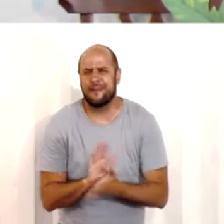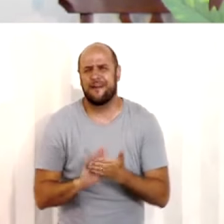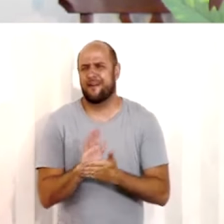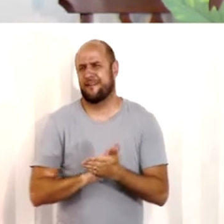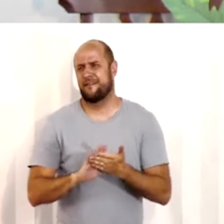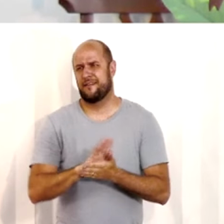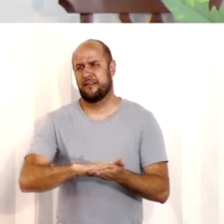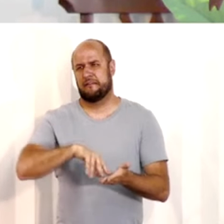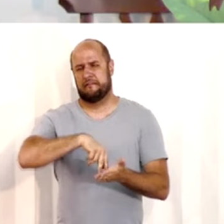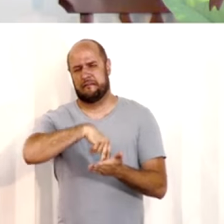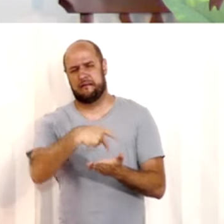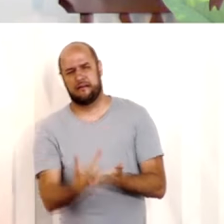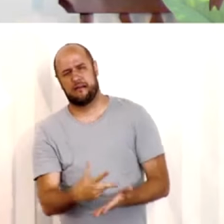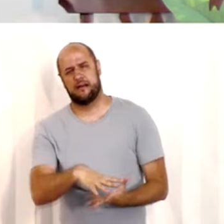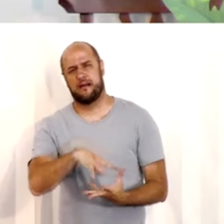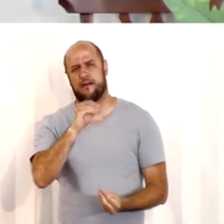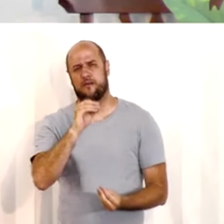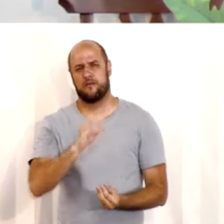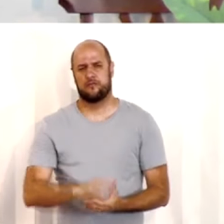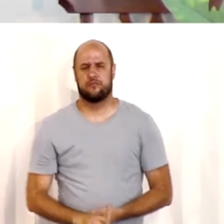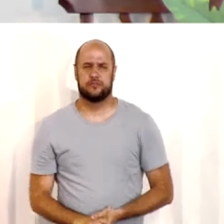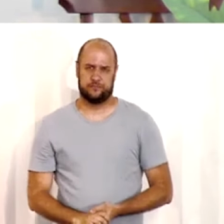desmaiando em vossa alma.